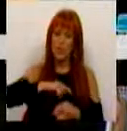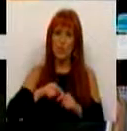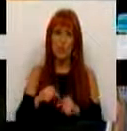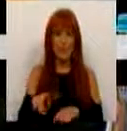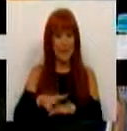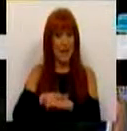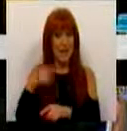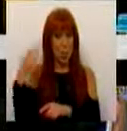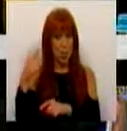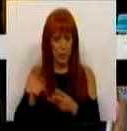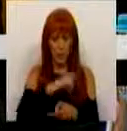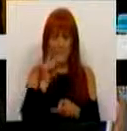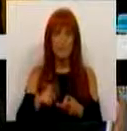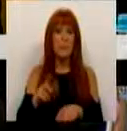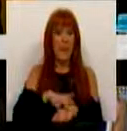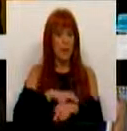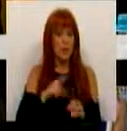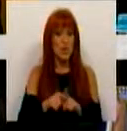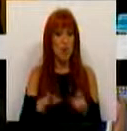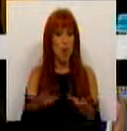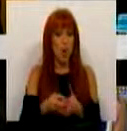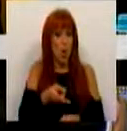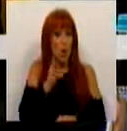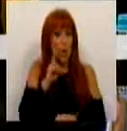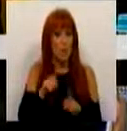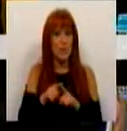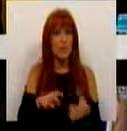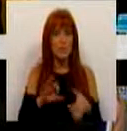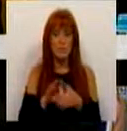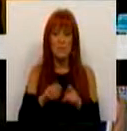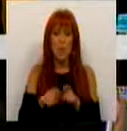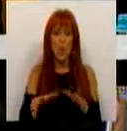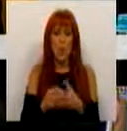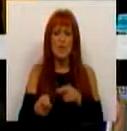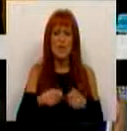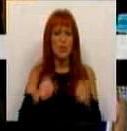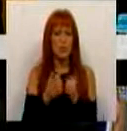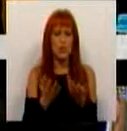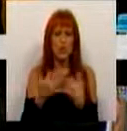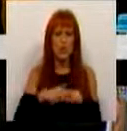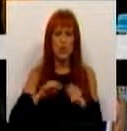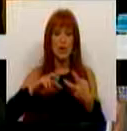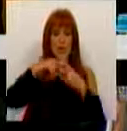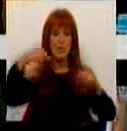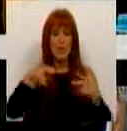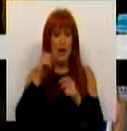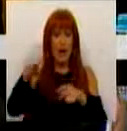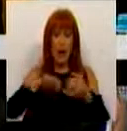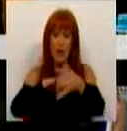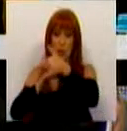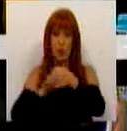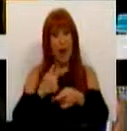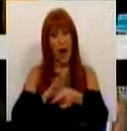na direção. A direção será um órgão executivo e emana de um conselho de gestão que integrará todas as autarquias e associações que a